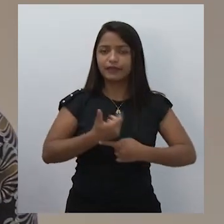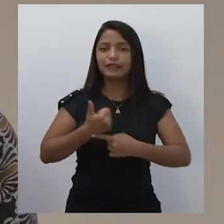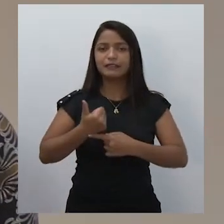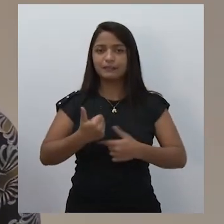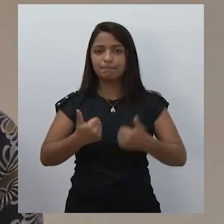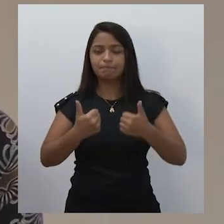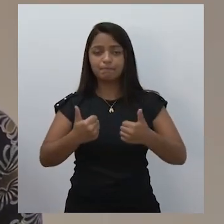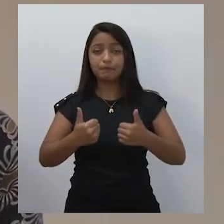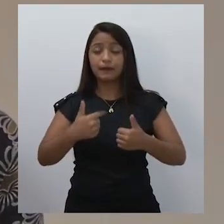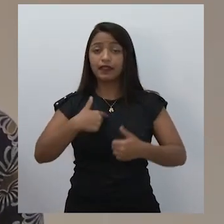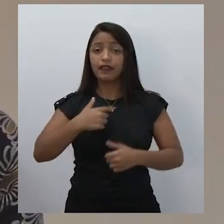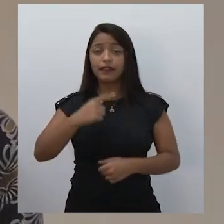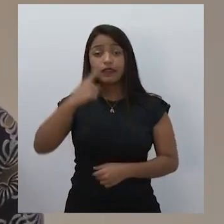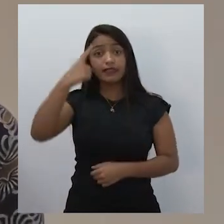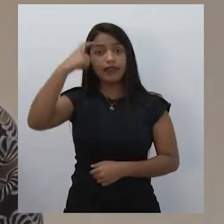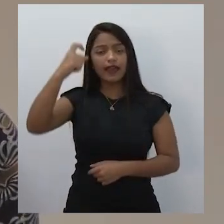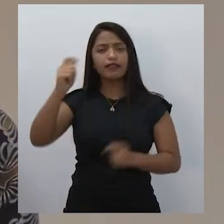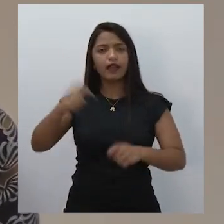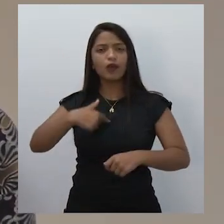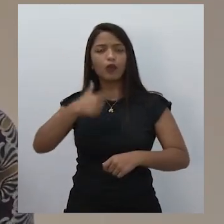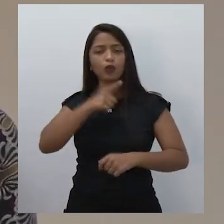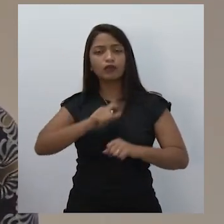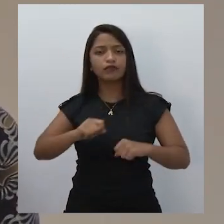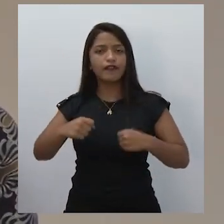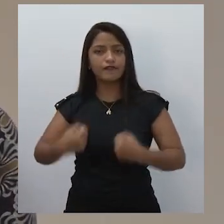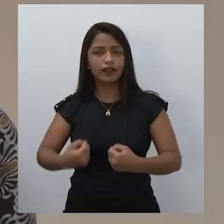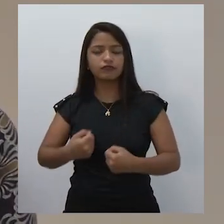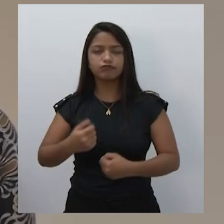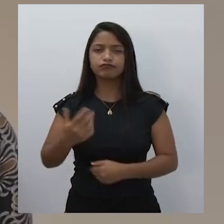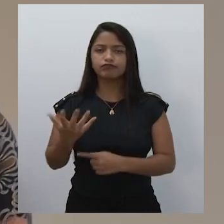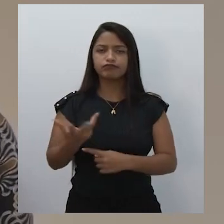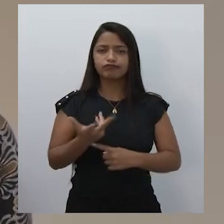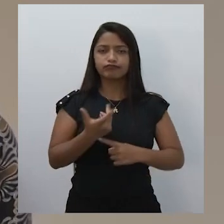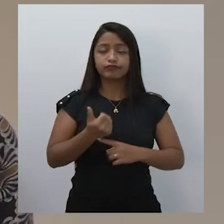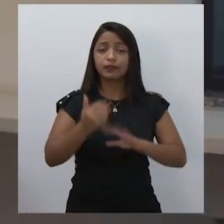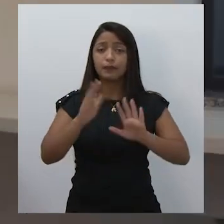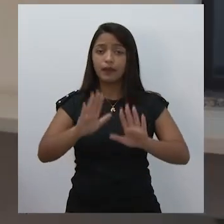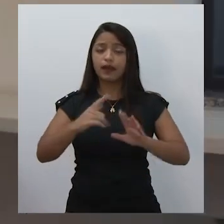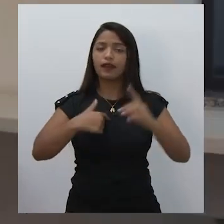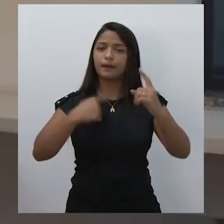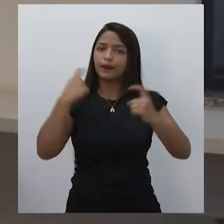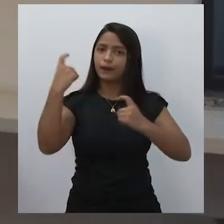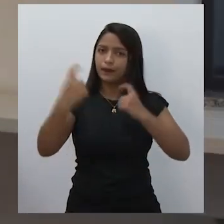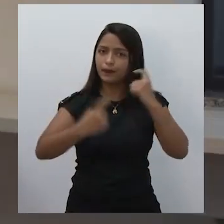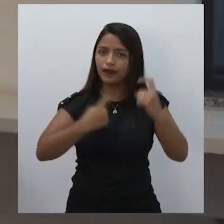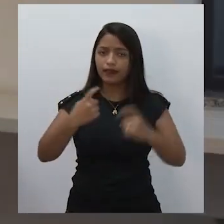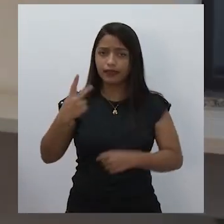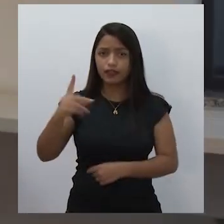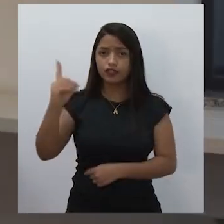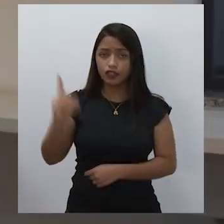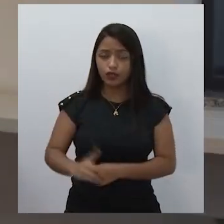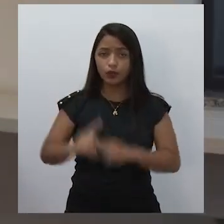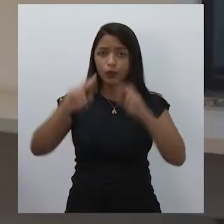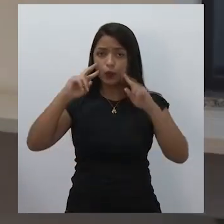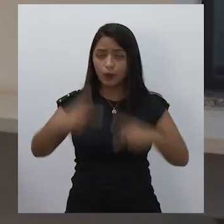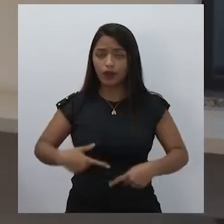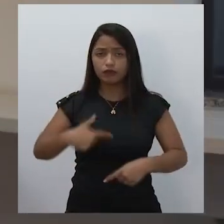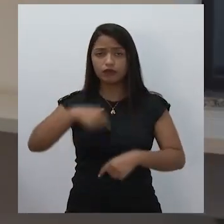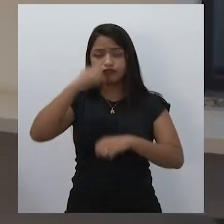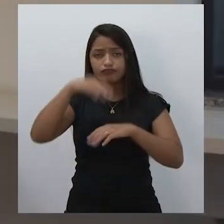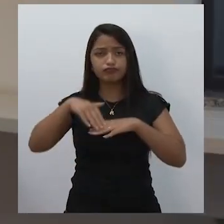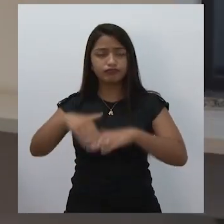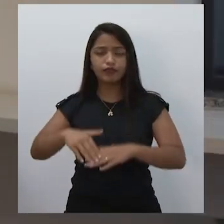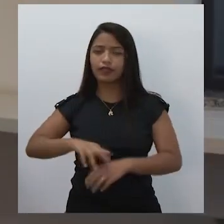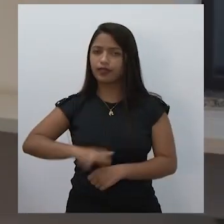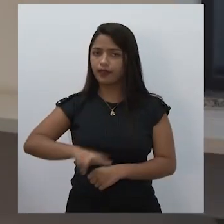as minhas ideias com convicção, mas também com a preocupação grande de não ferir os direitos humanos, né?